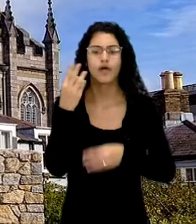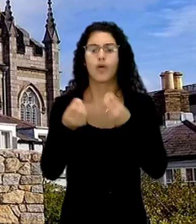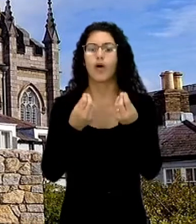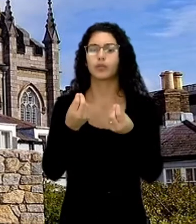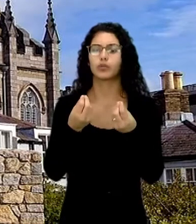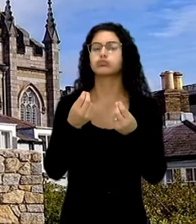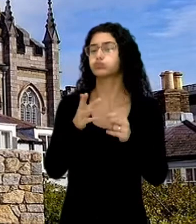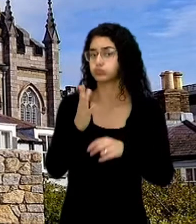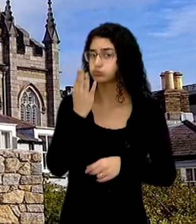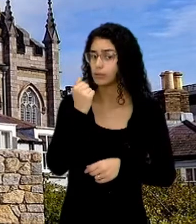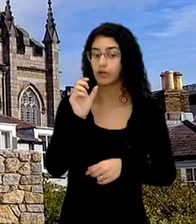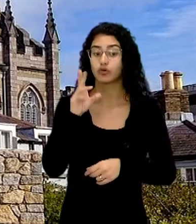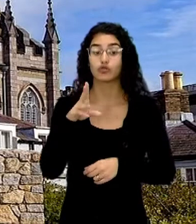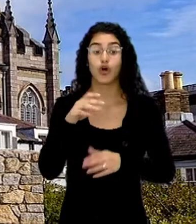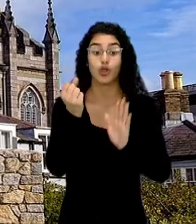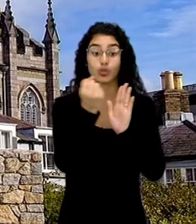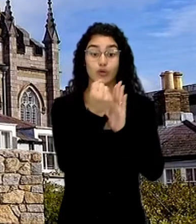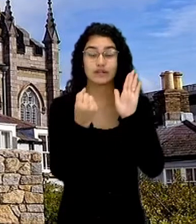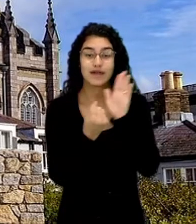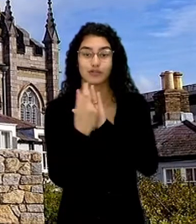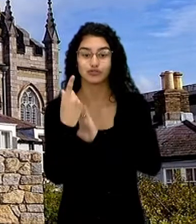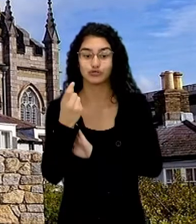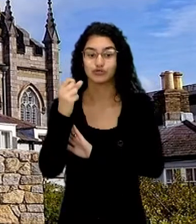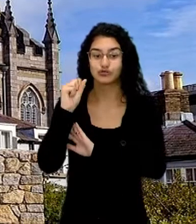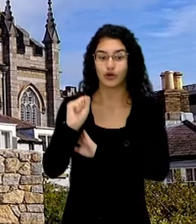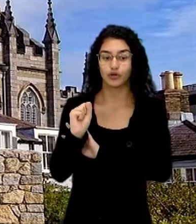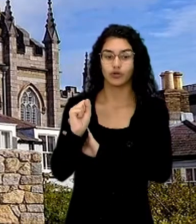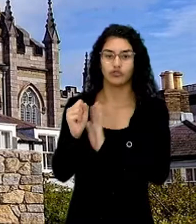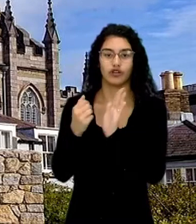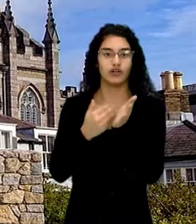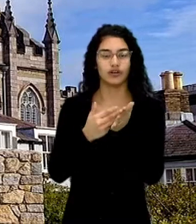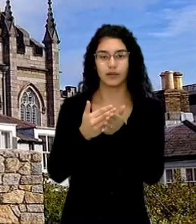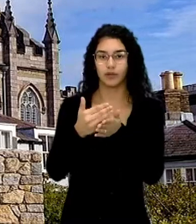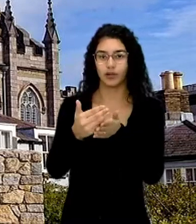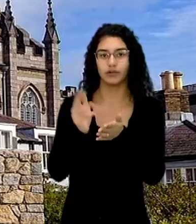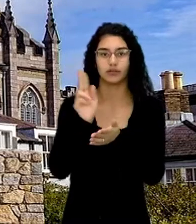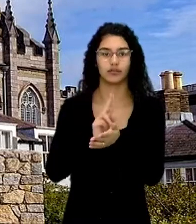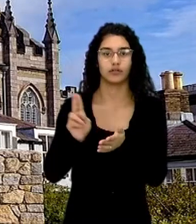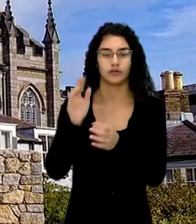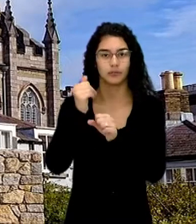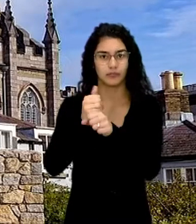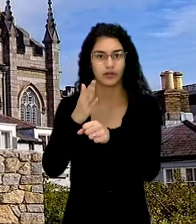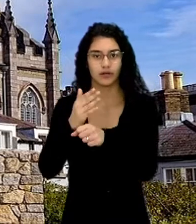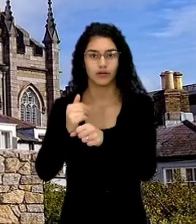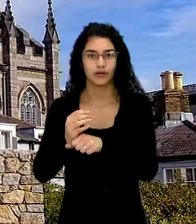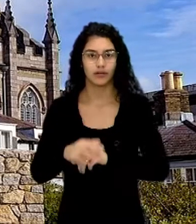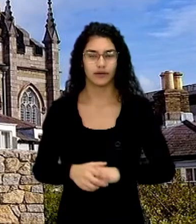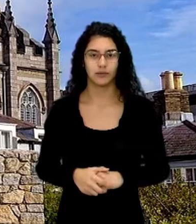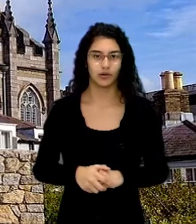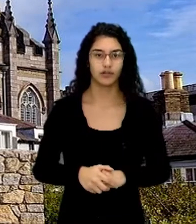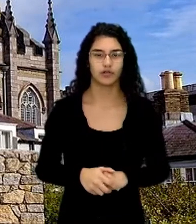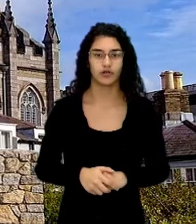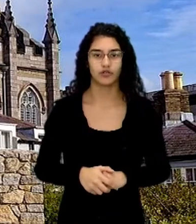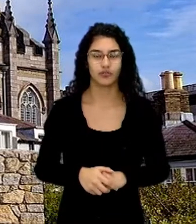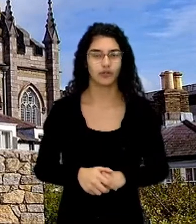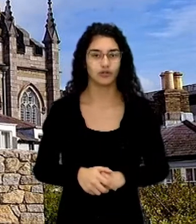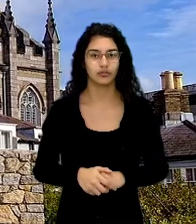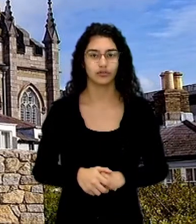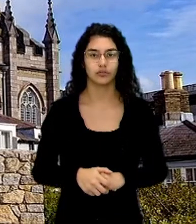alimento. Só no século XVIII que ele começou a ser utilizado como alimento. E virou a base alimentar da Irlanda.